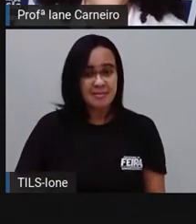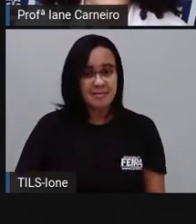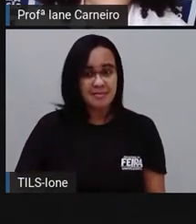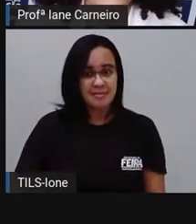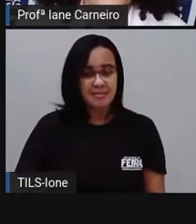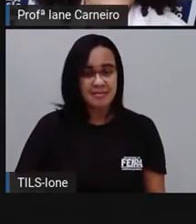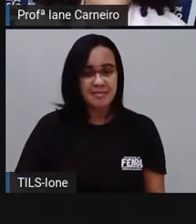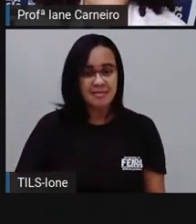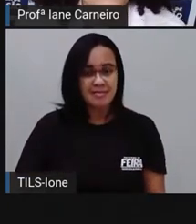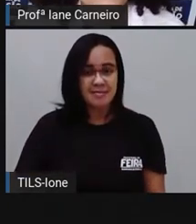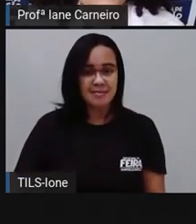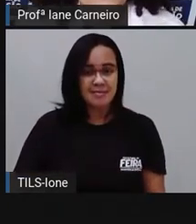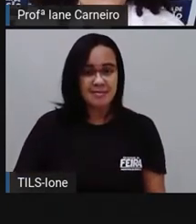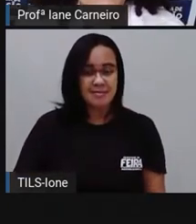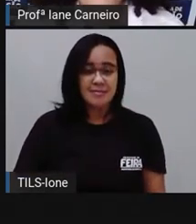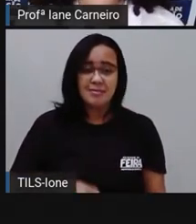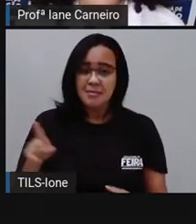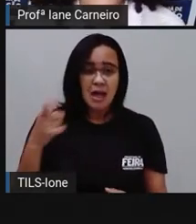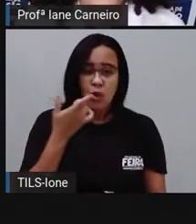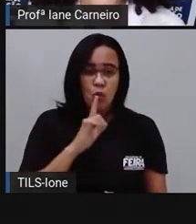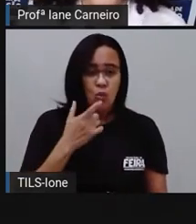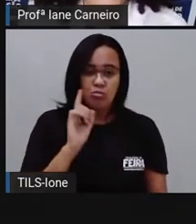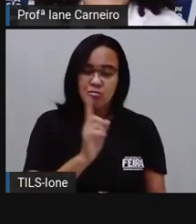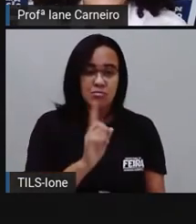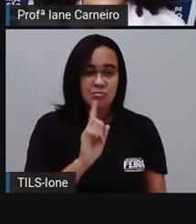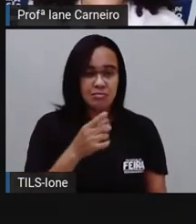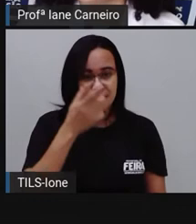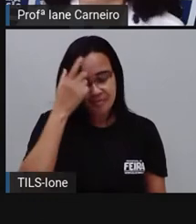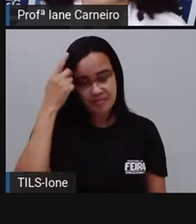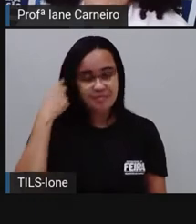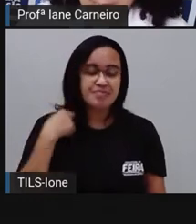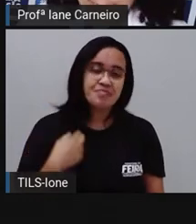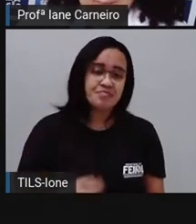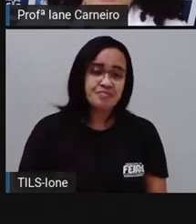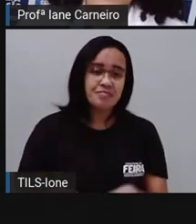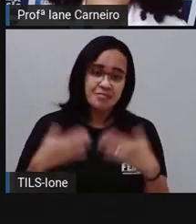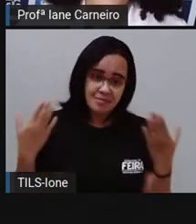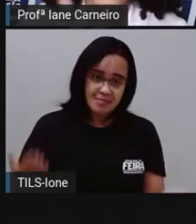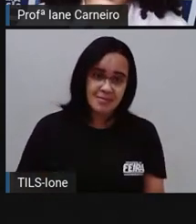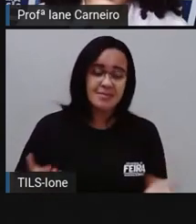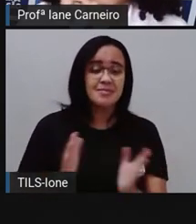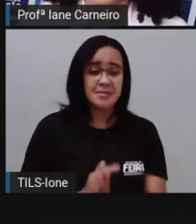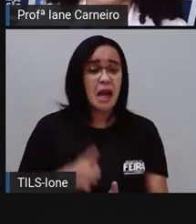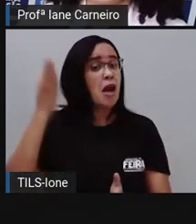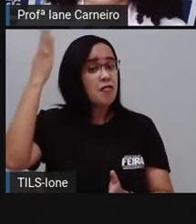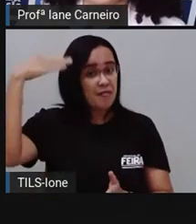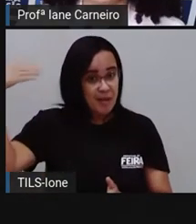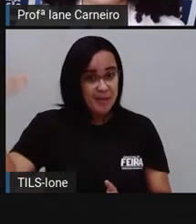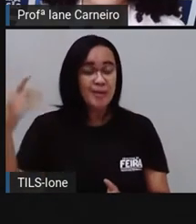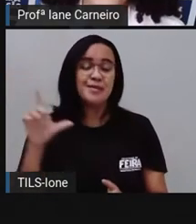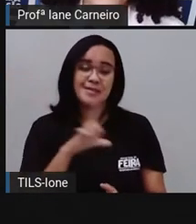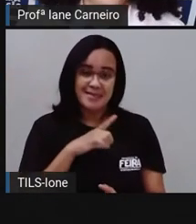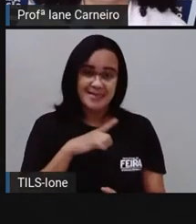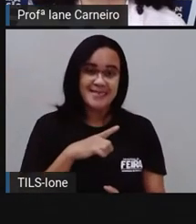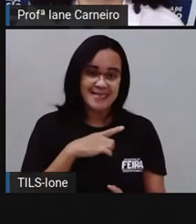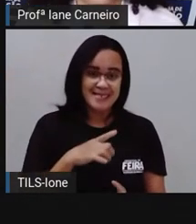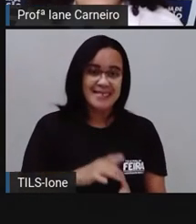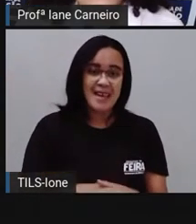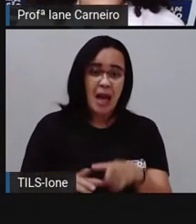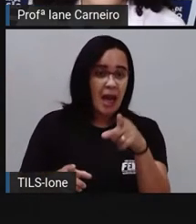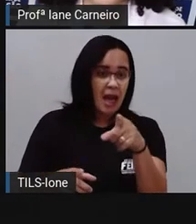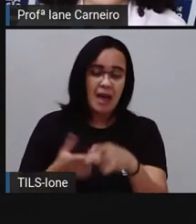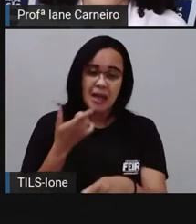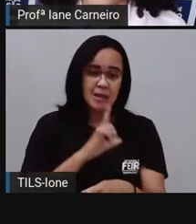Não ganhou. E isso é porque tem gente, às vezes, que não ganha e fica mais famoso de quem ganha, né? Então, Paula Sanf, ó, ela não ganhou o The Voice. Foi um